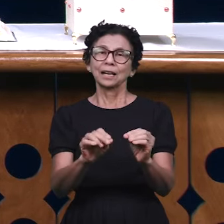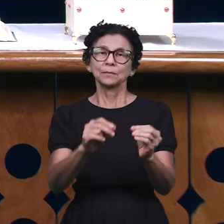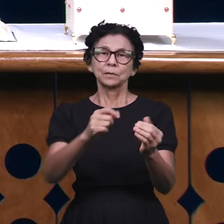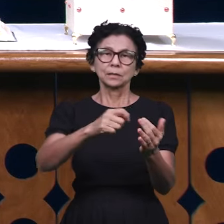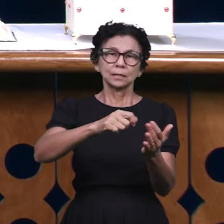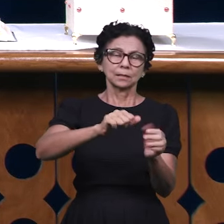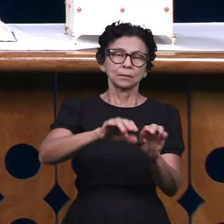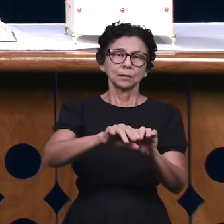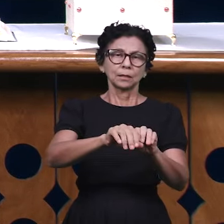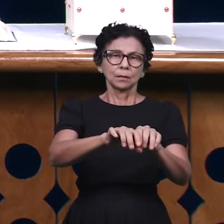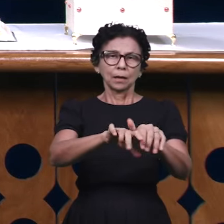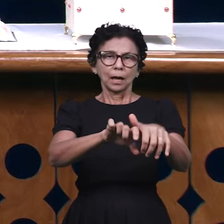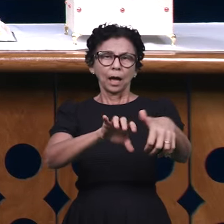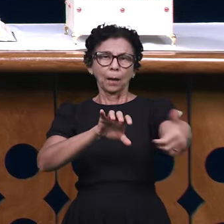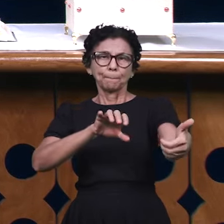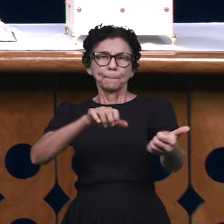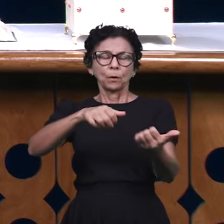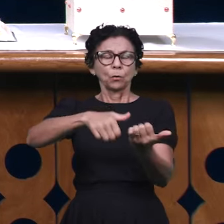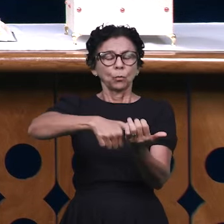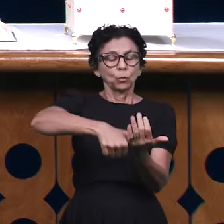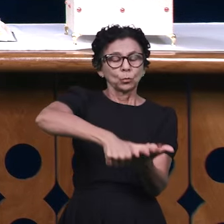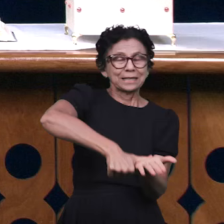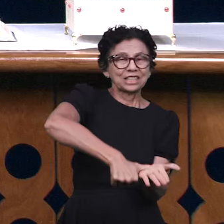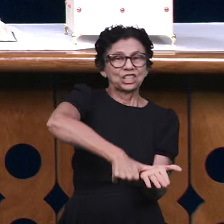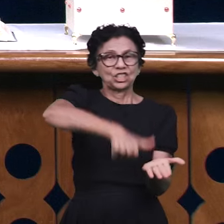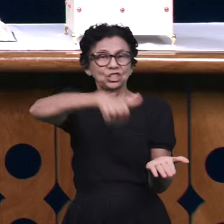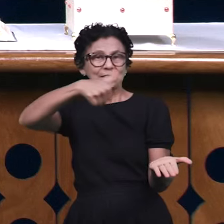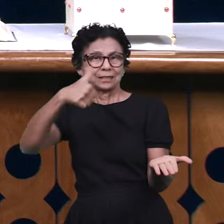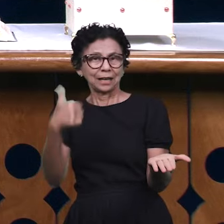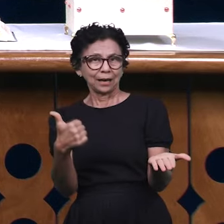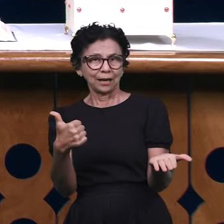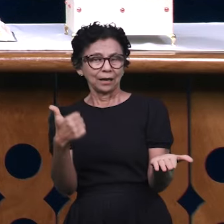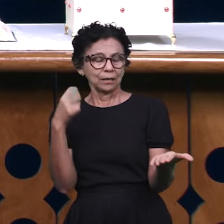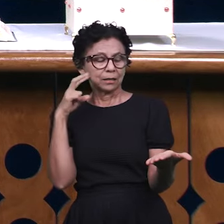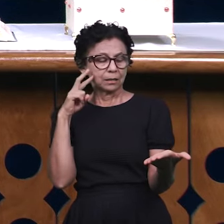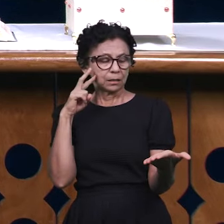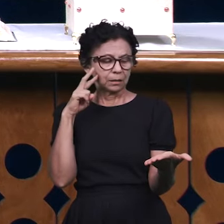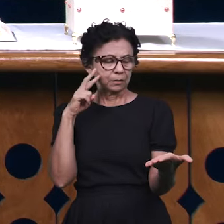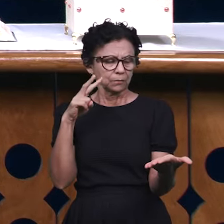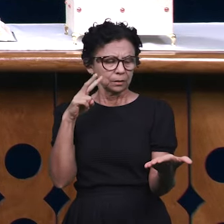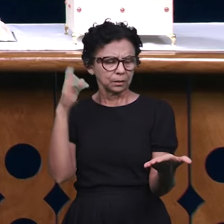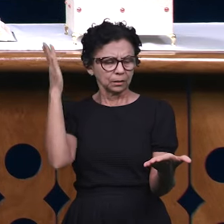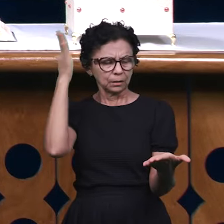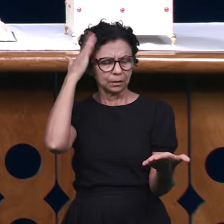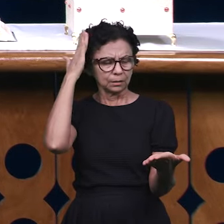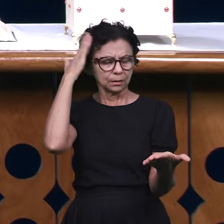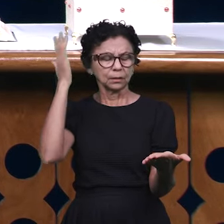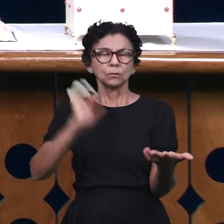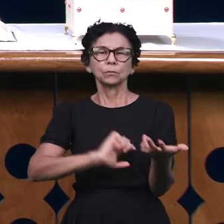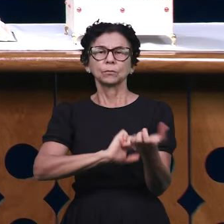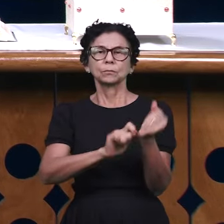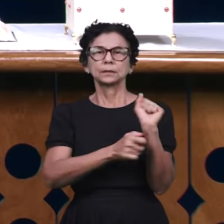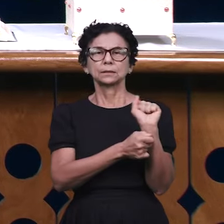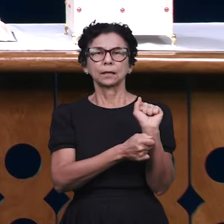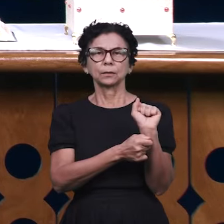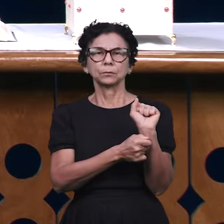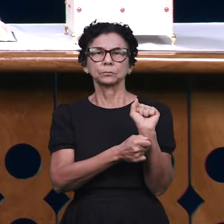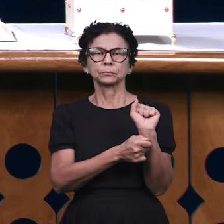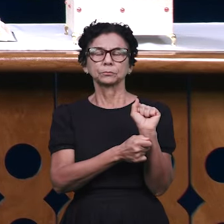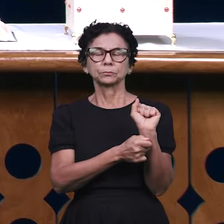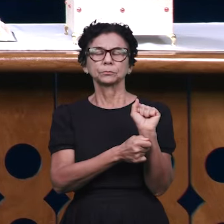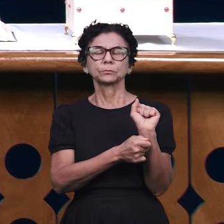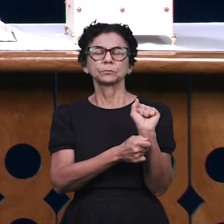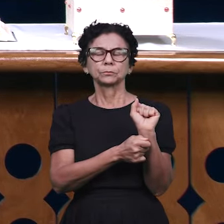o selo dela para você entender aquilo que é o mistério. Então, hoje, nós temos